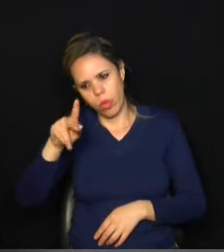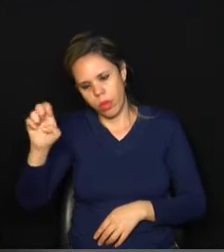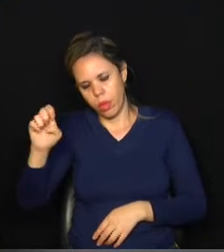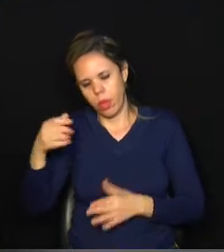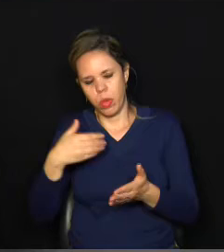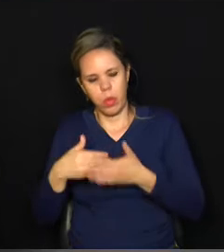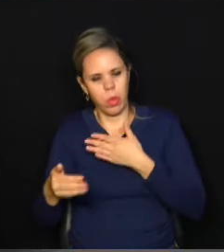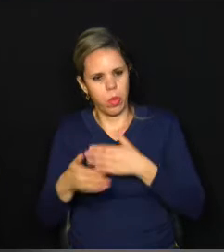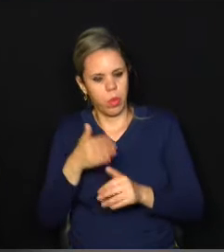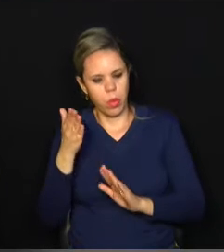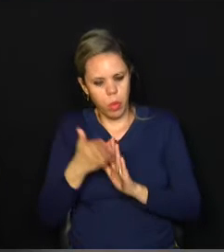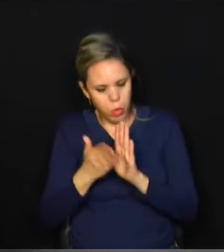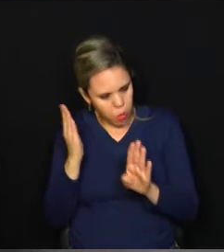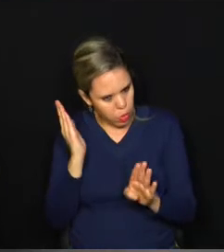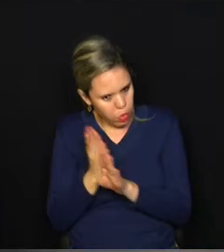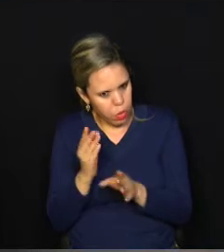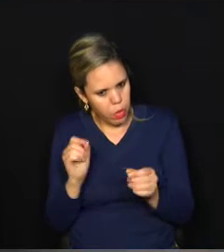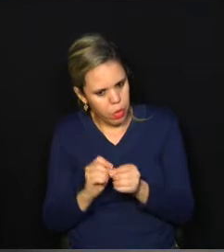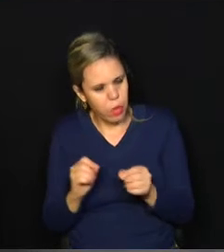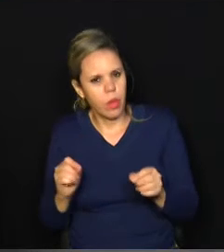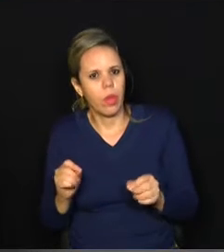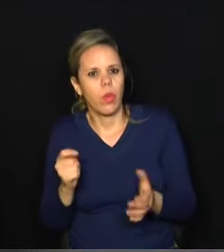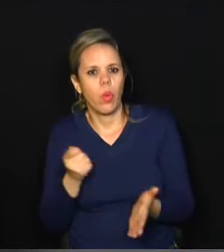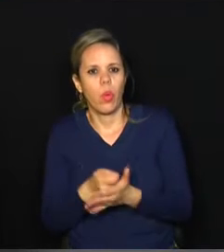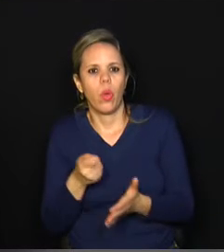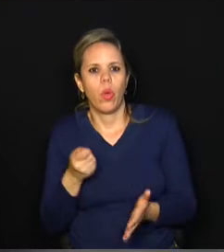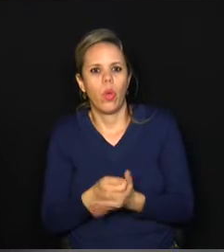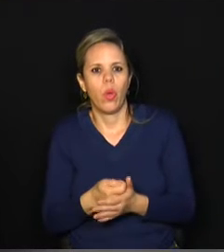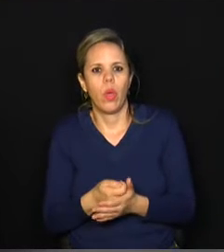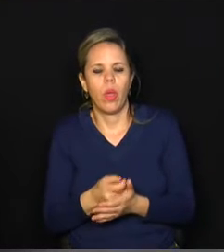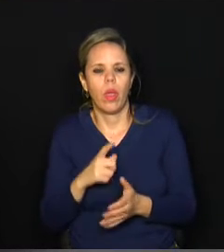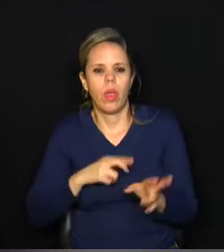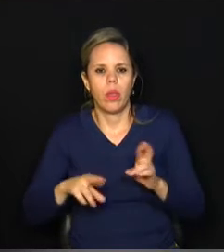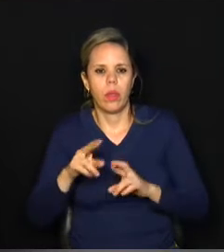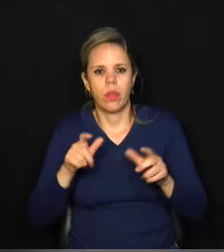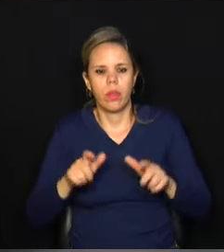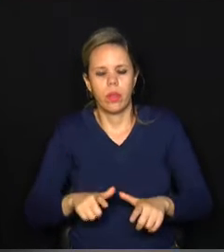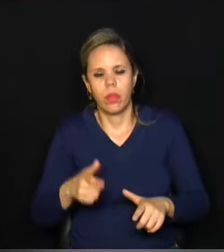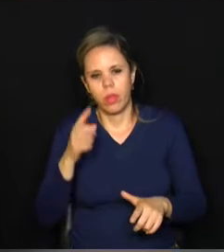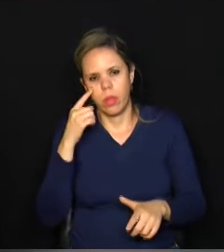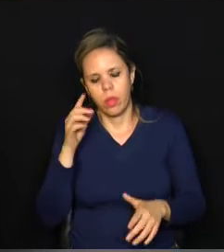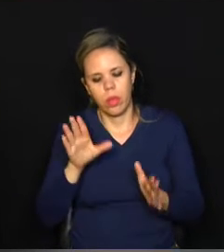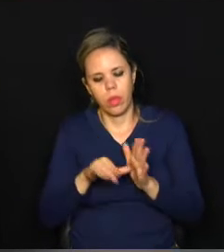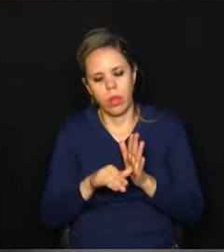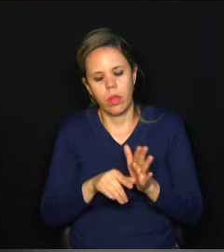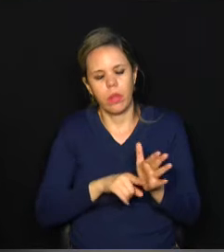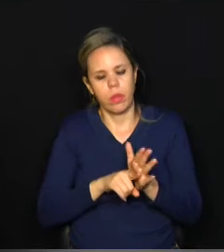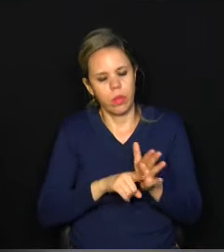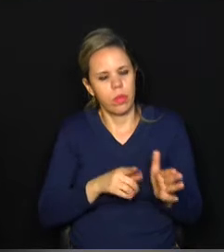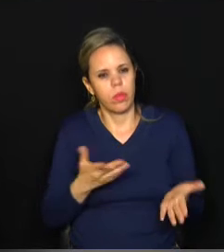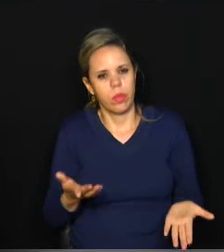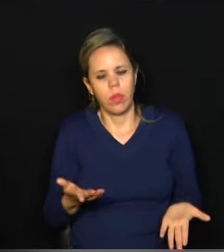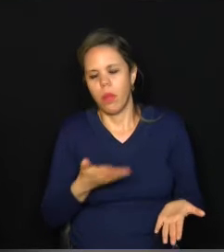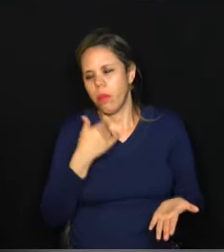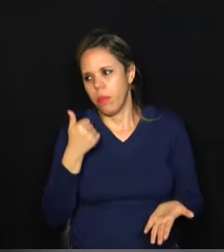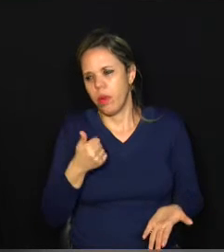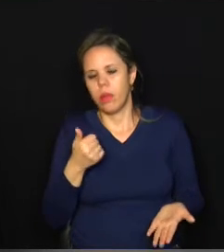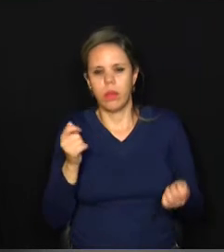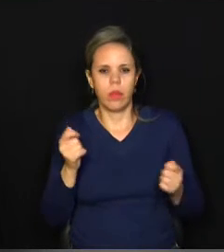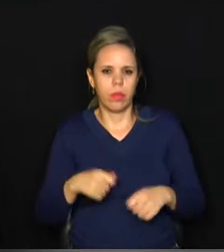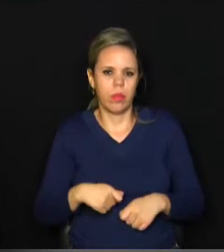registro que o INPE faz, é obrigatório ter uma vistoria no local. Nisso você melhora as